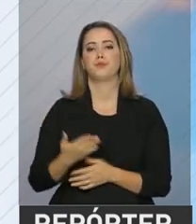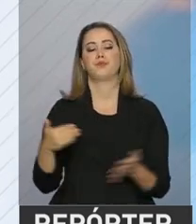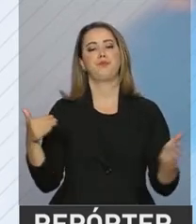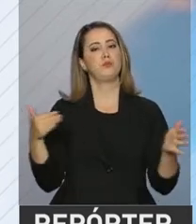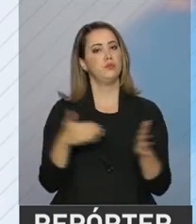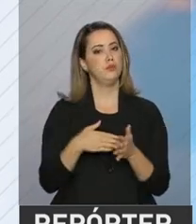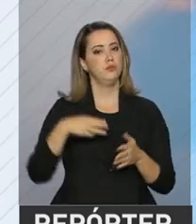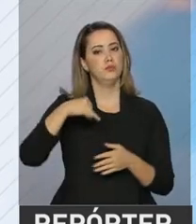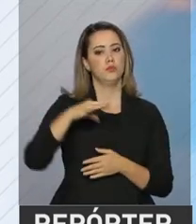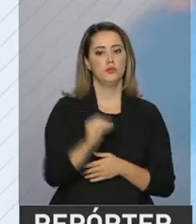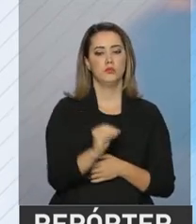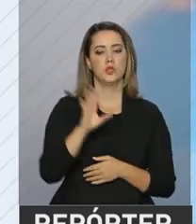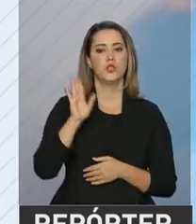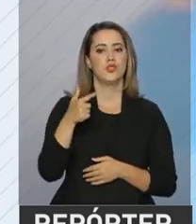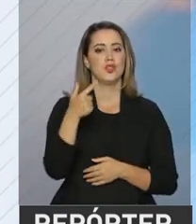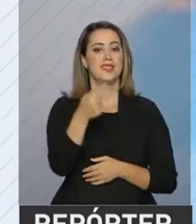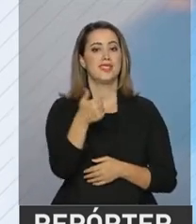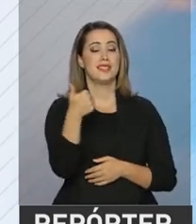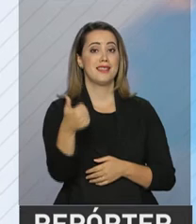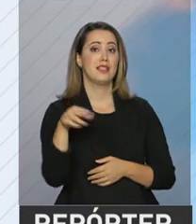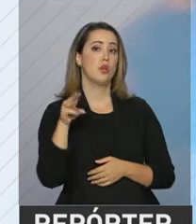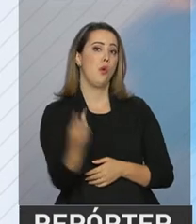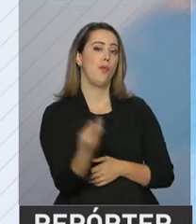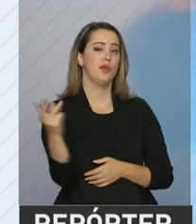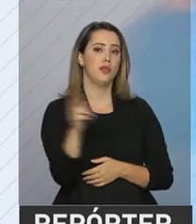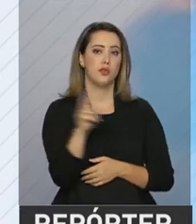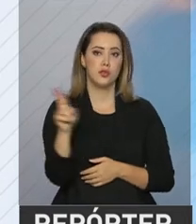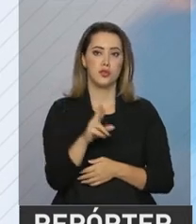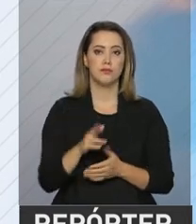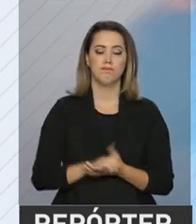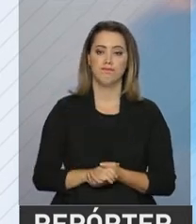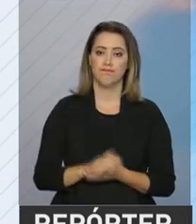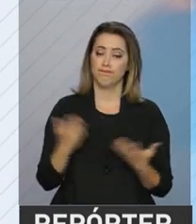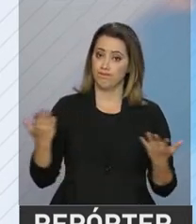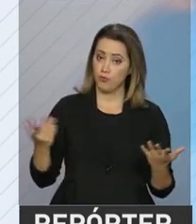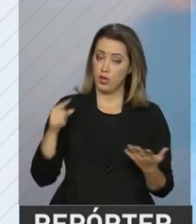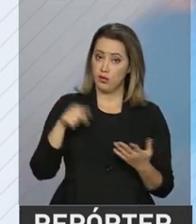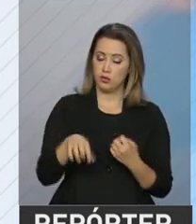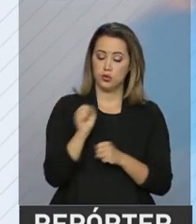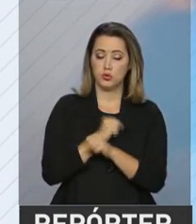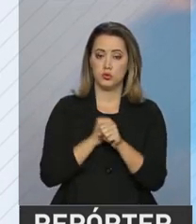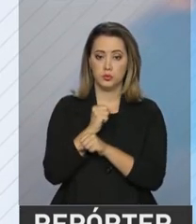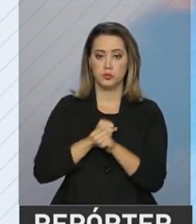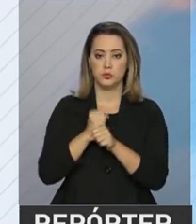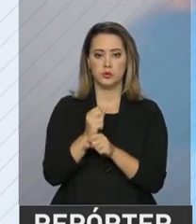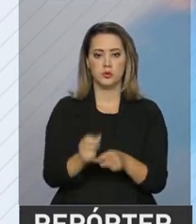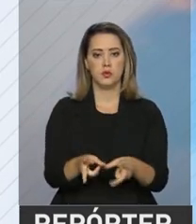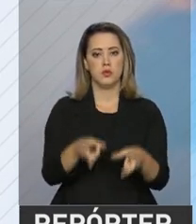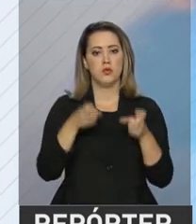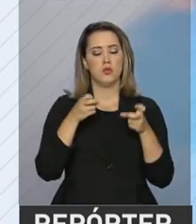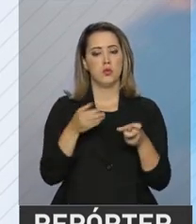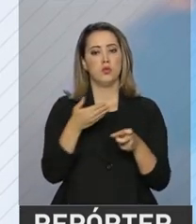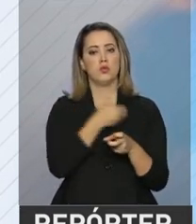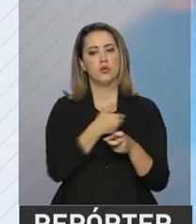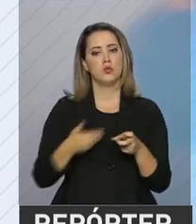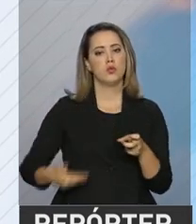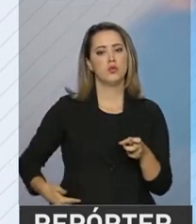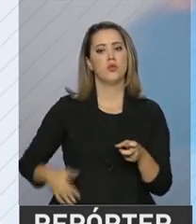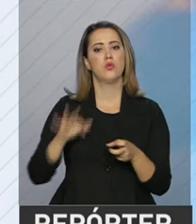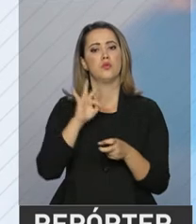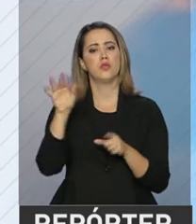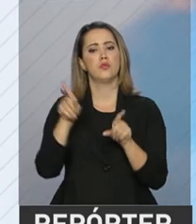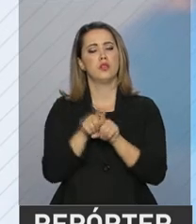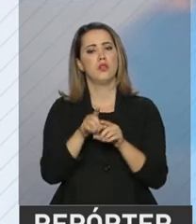a cifra chegou a 71 milhões de reais até o final deste ano a expectativa é de que os gastos com